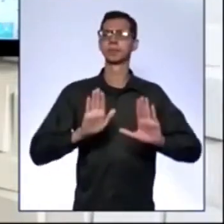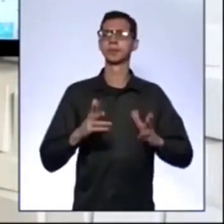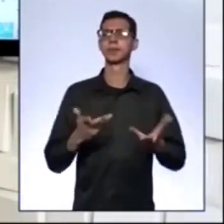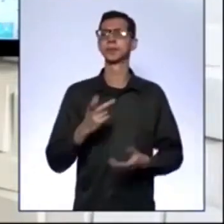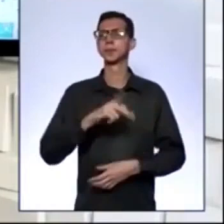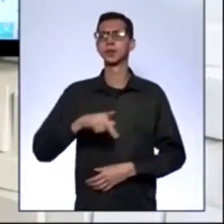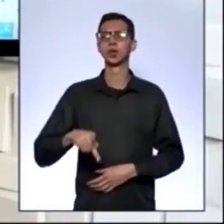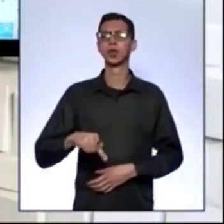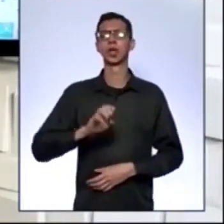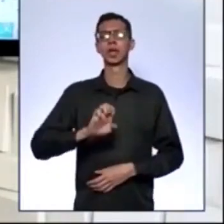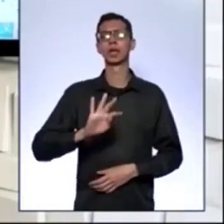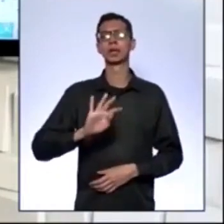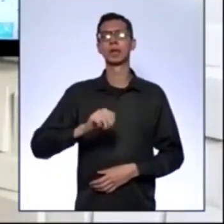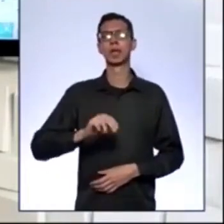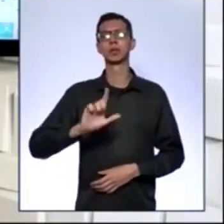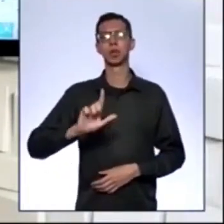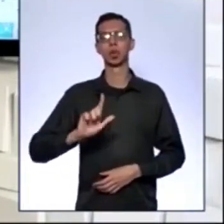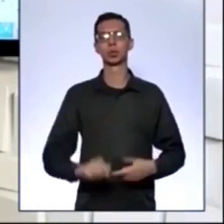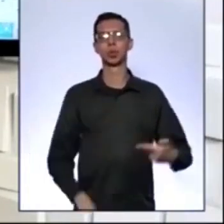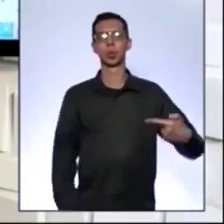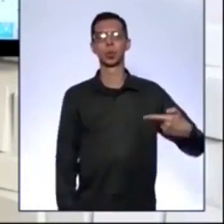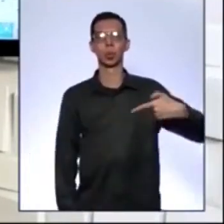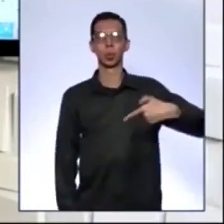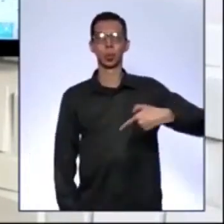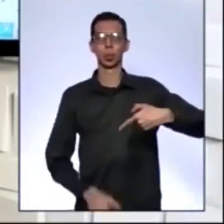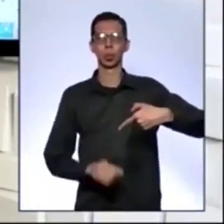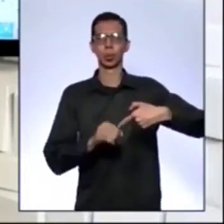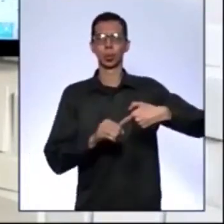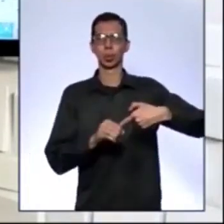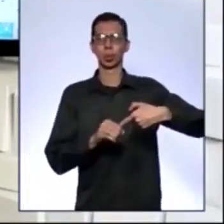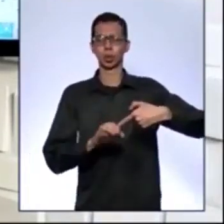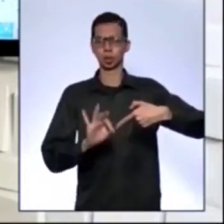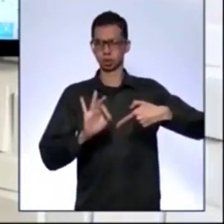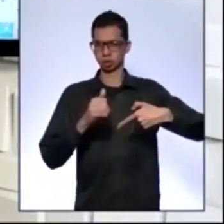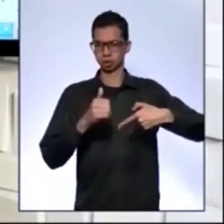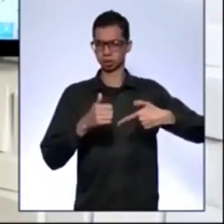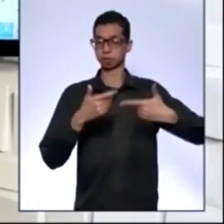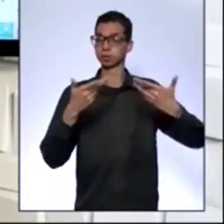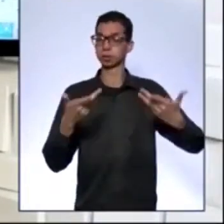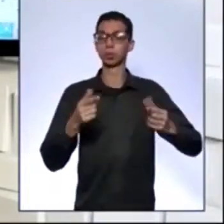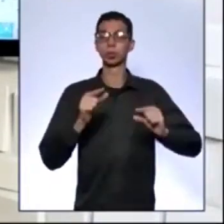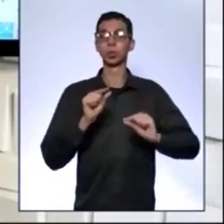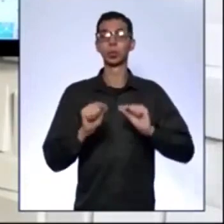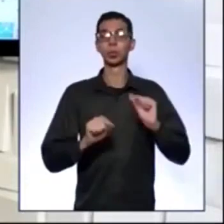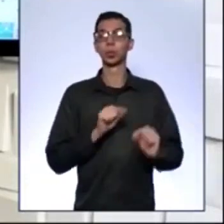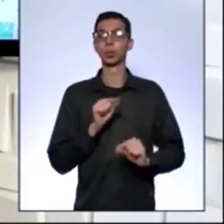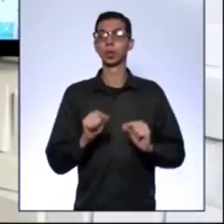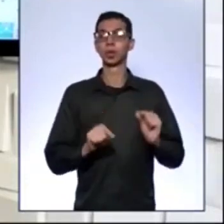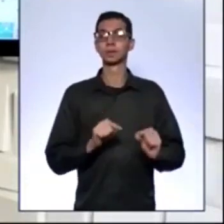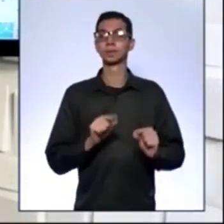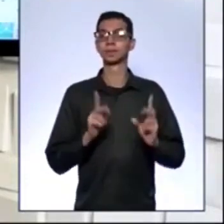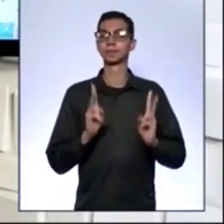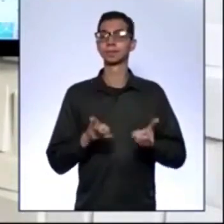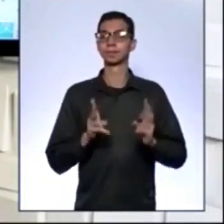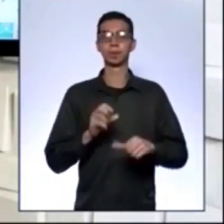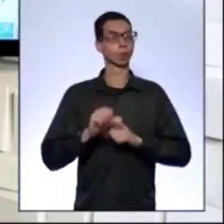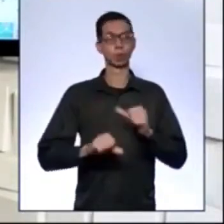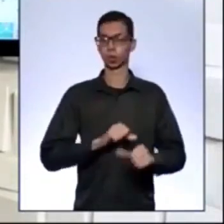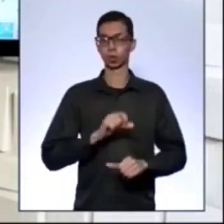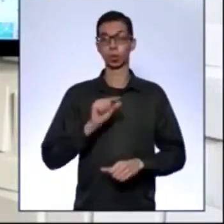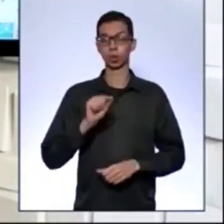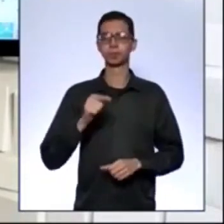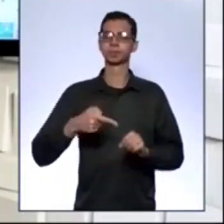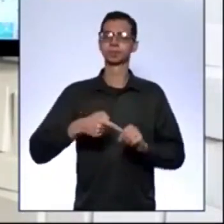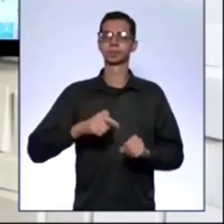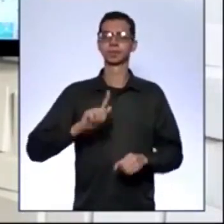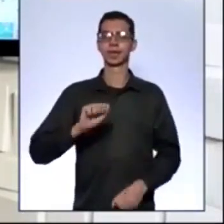tá colocando etanol Ah tá colocando etanol então o que que fica constante a gasolina o que que